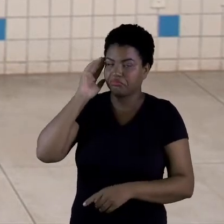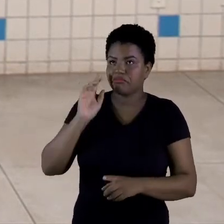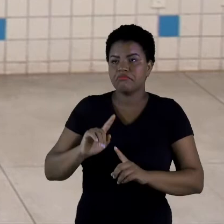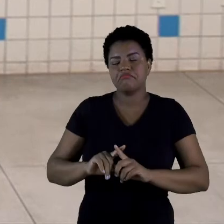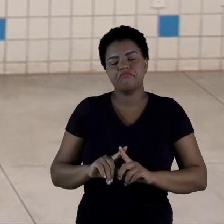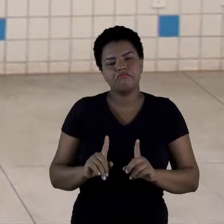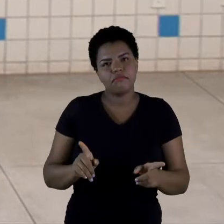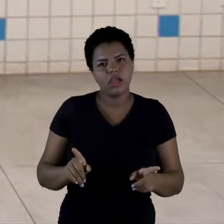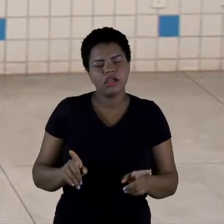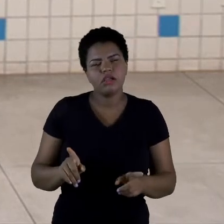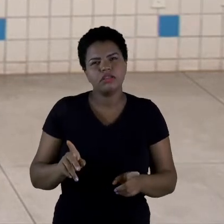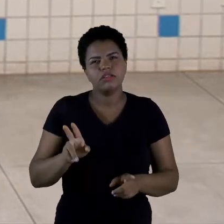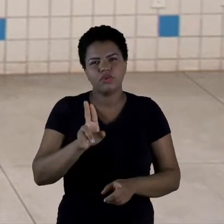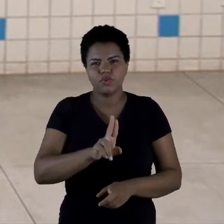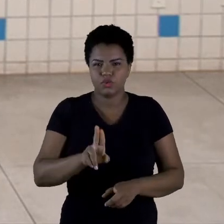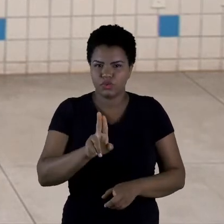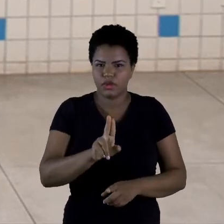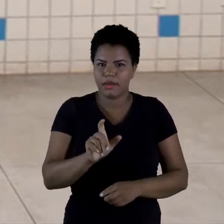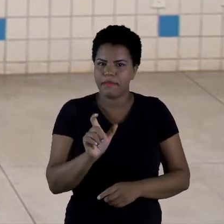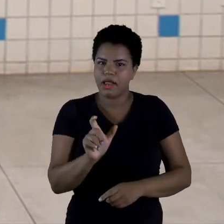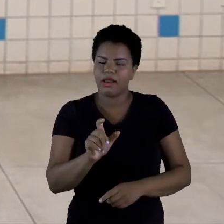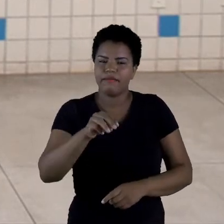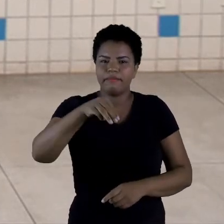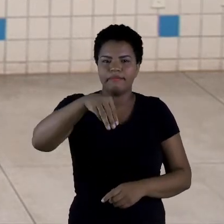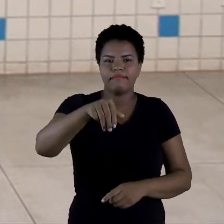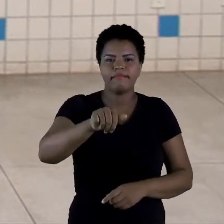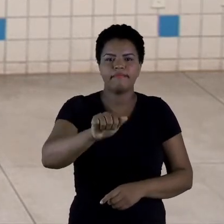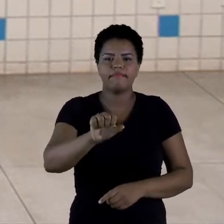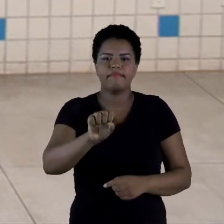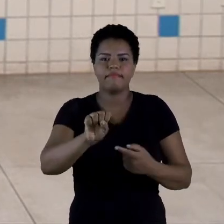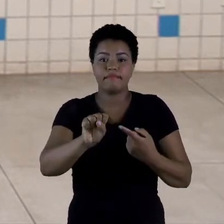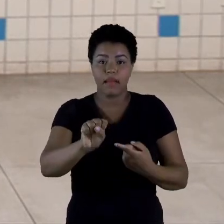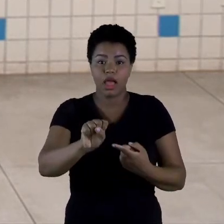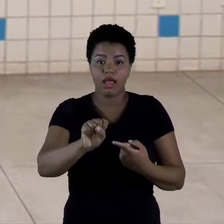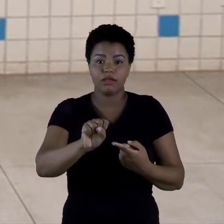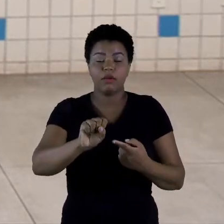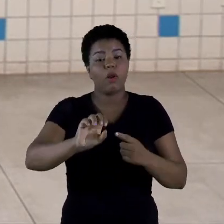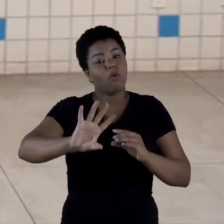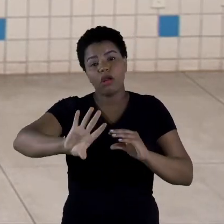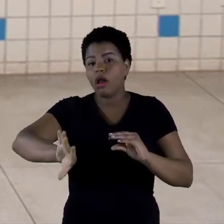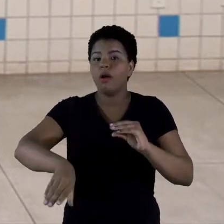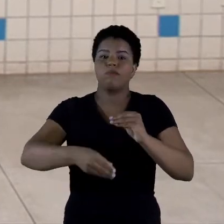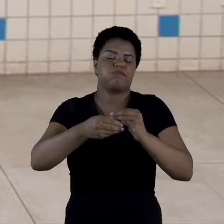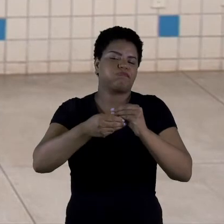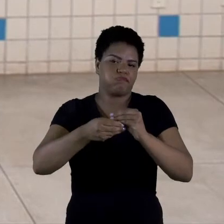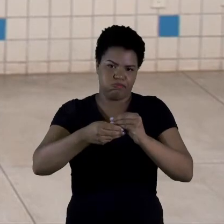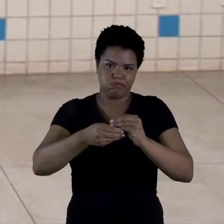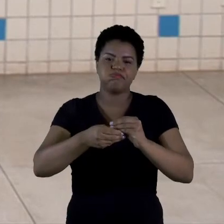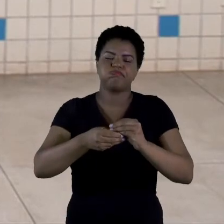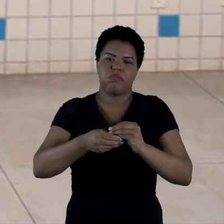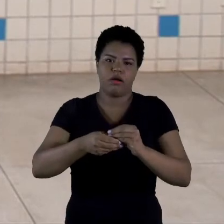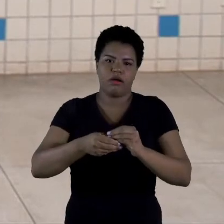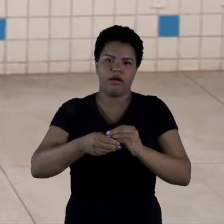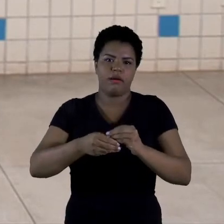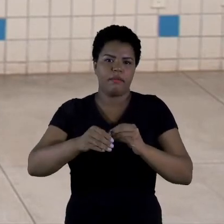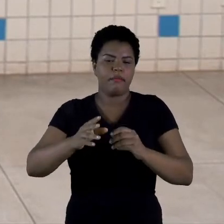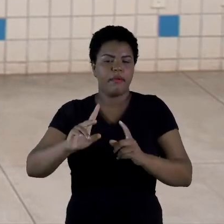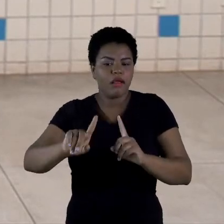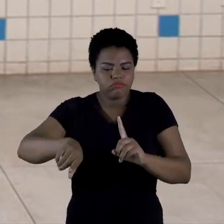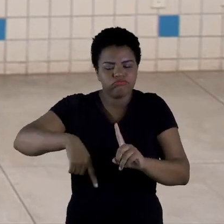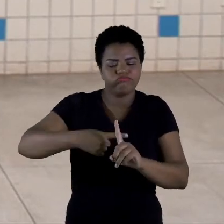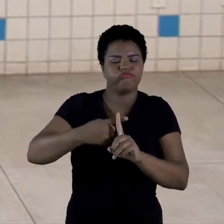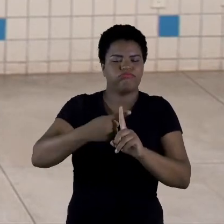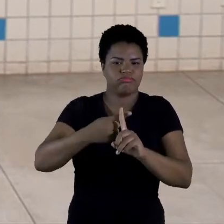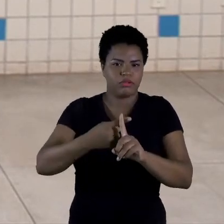usei a palavrinha mas nessa frase para adicionar, para falar algo a mais. Eu gosto